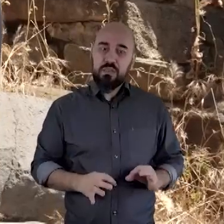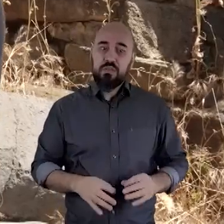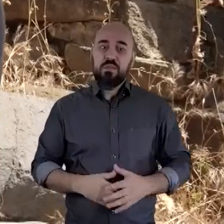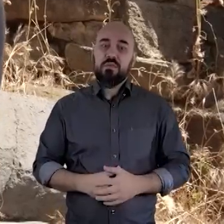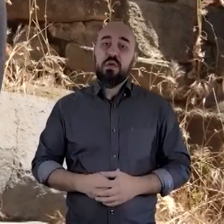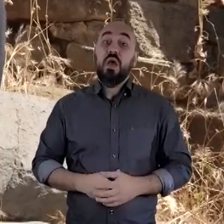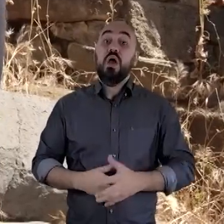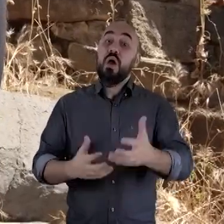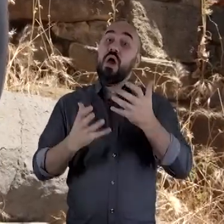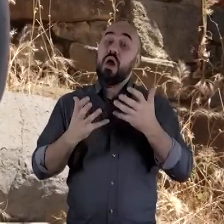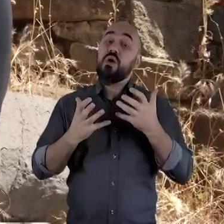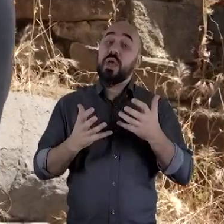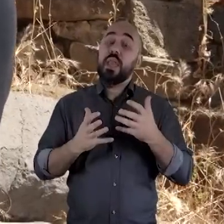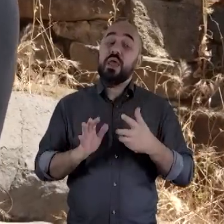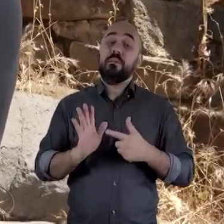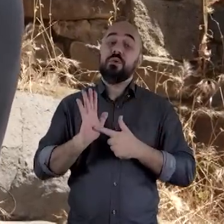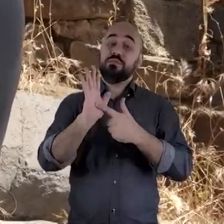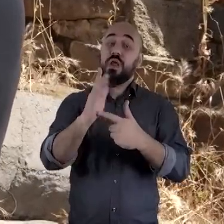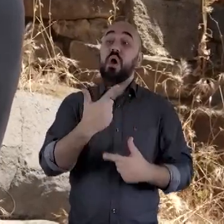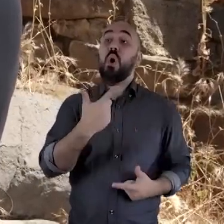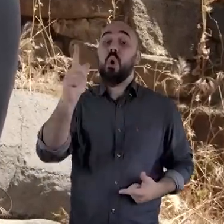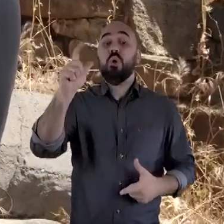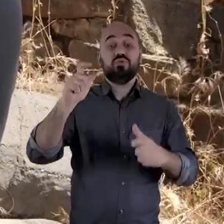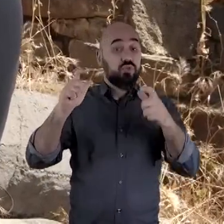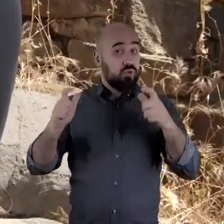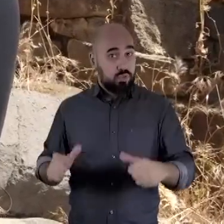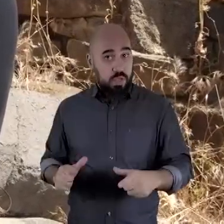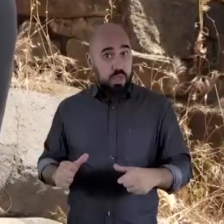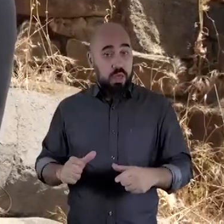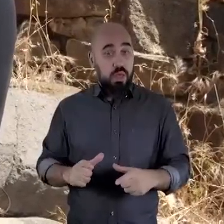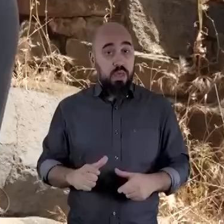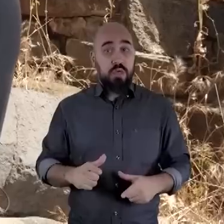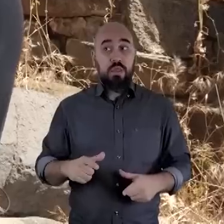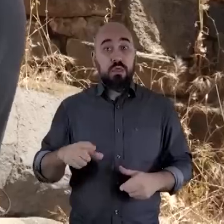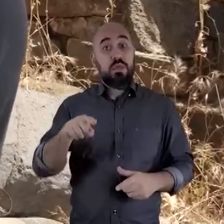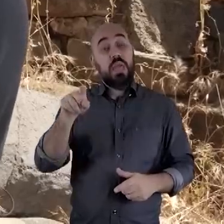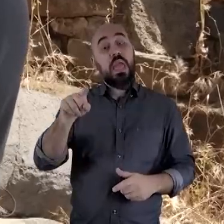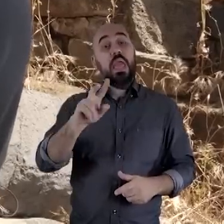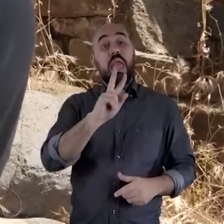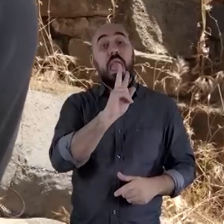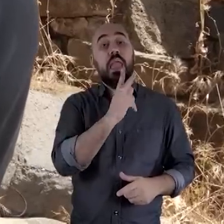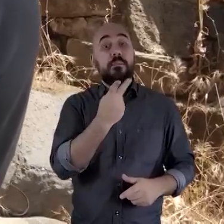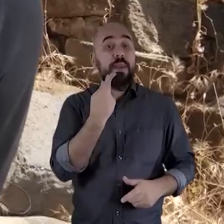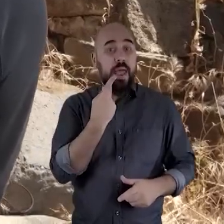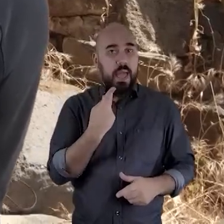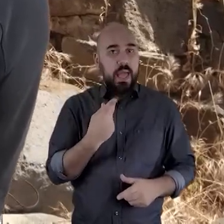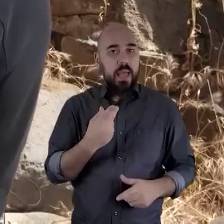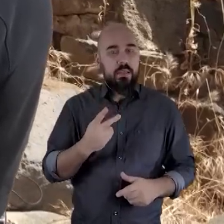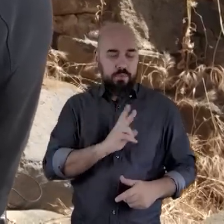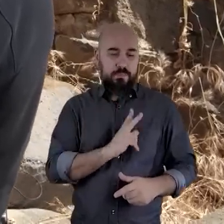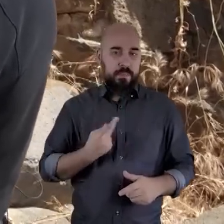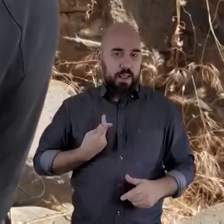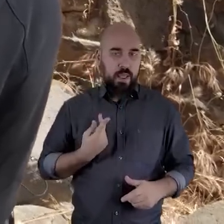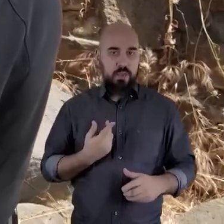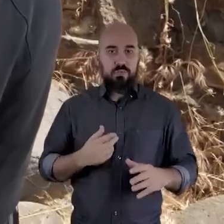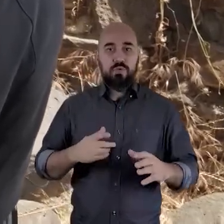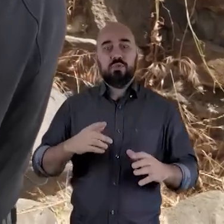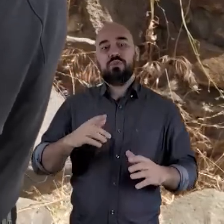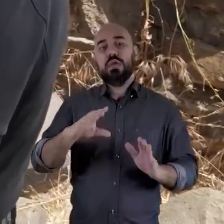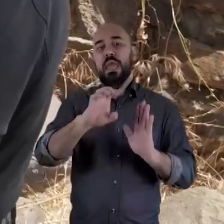Rodrigo, eu queria te mostrar outro lugar que faz referência ao texto da Bíblia hebraica, de Êxodo 20,